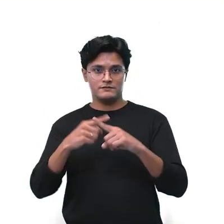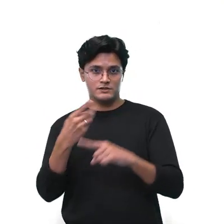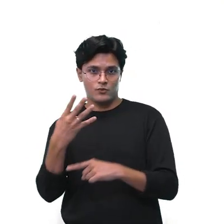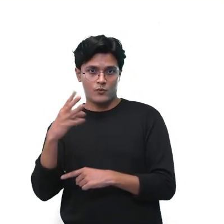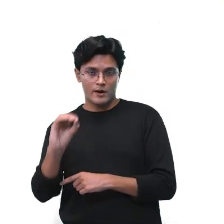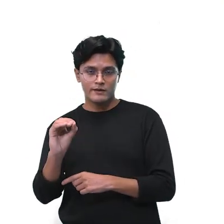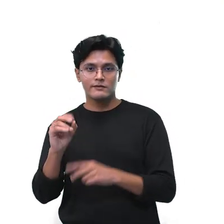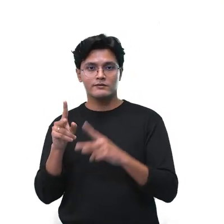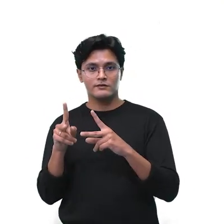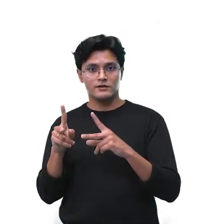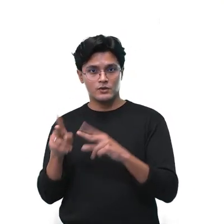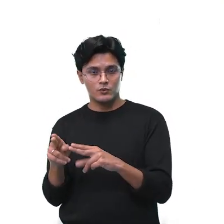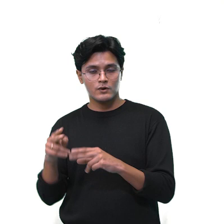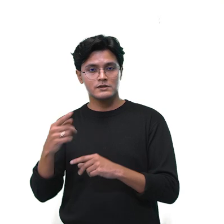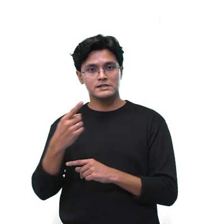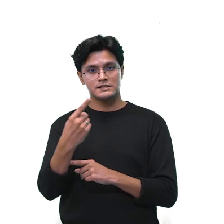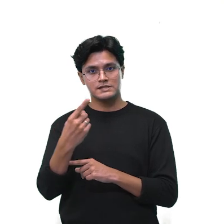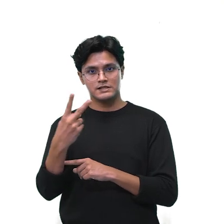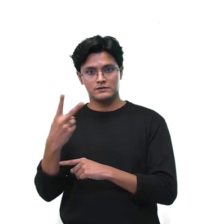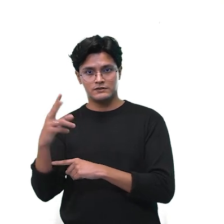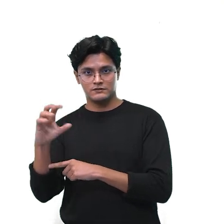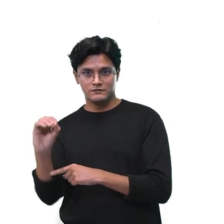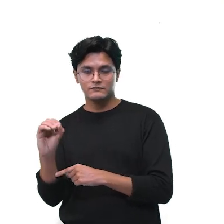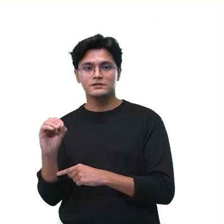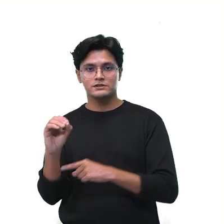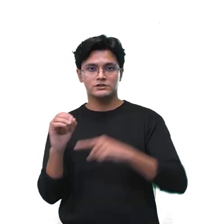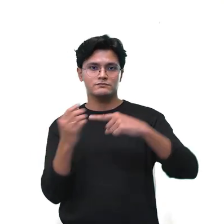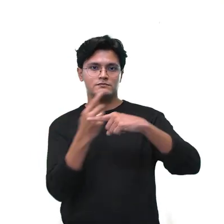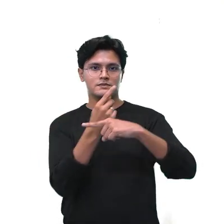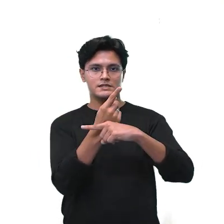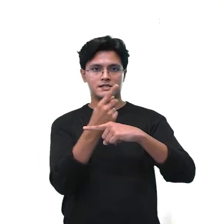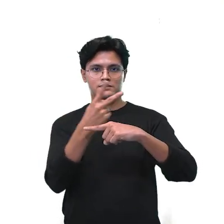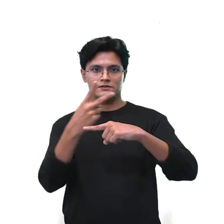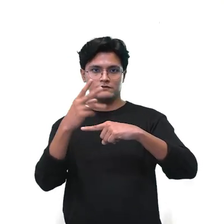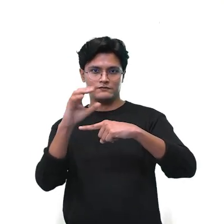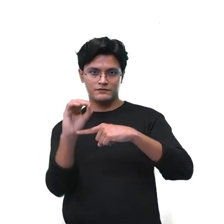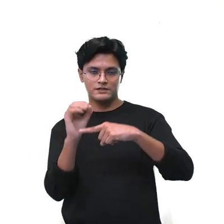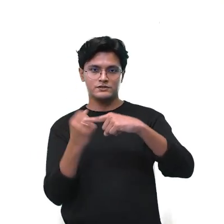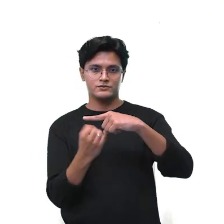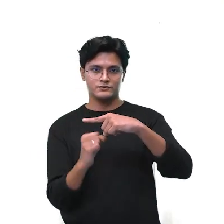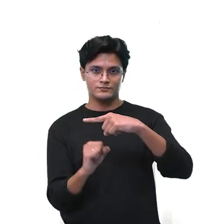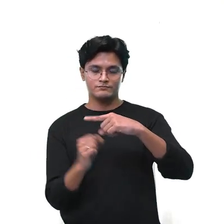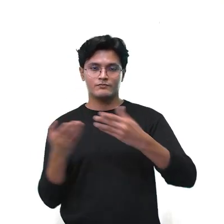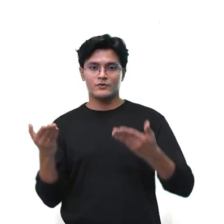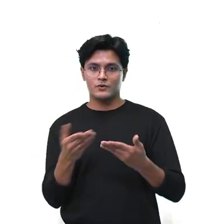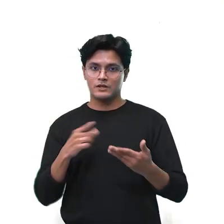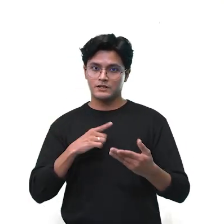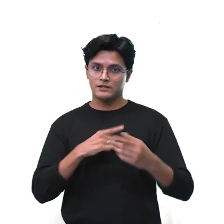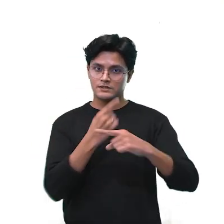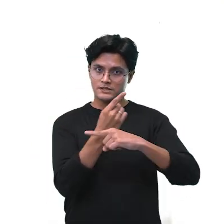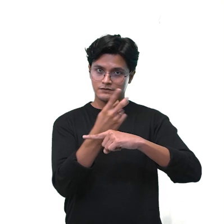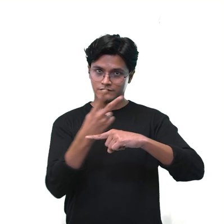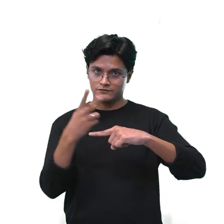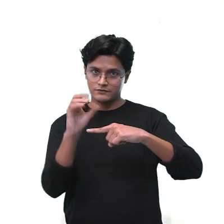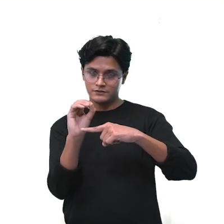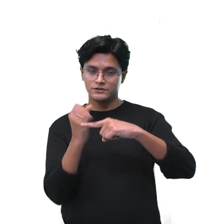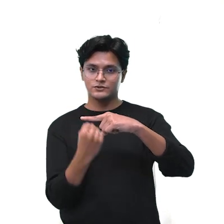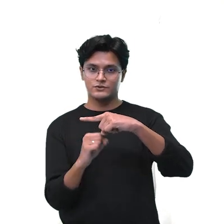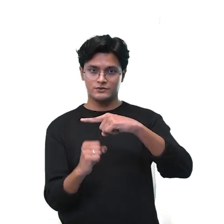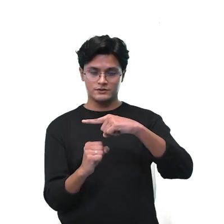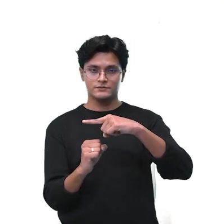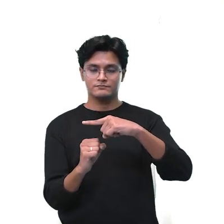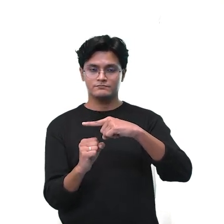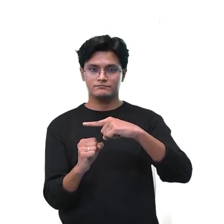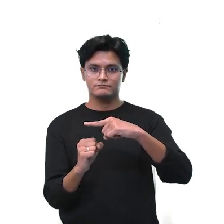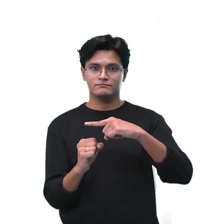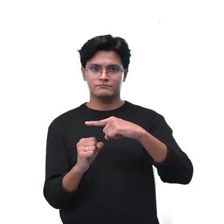120. Tudo isso aqui dividido por 8. Agora você tem 120 dividido por 8, tá?